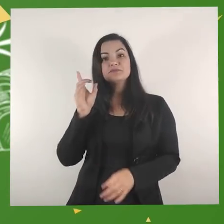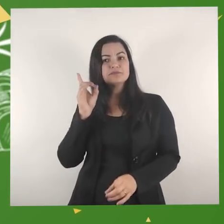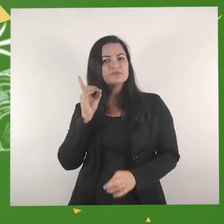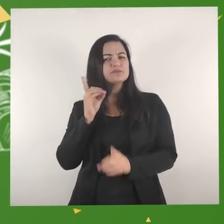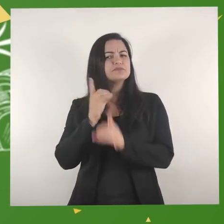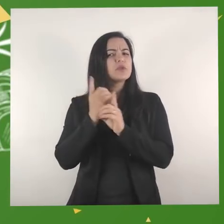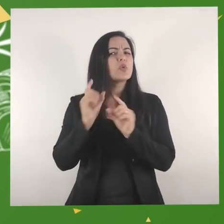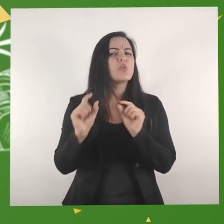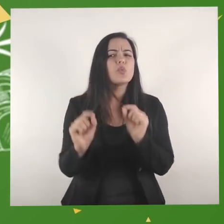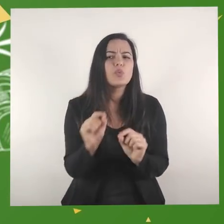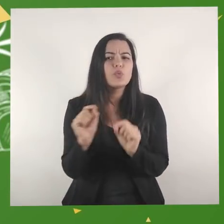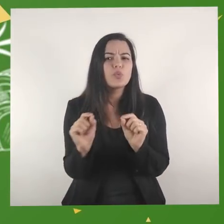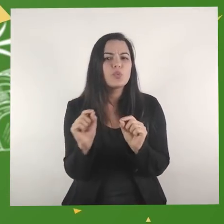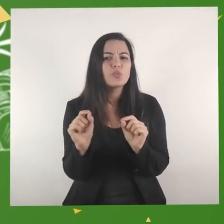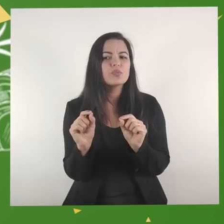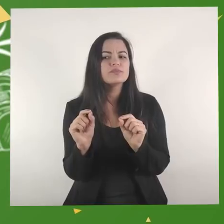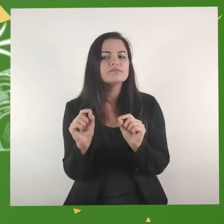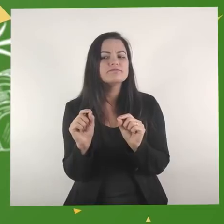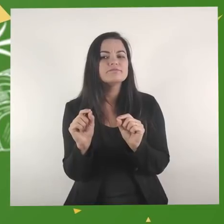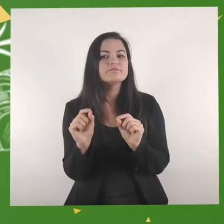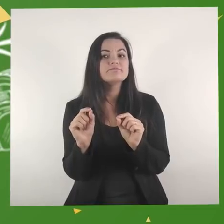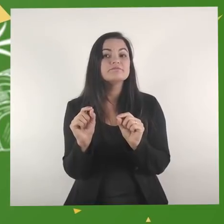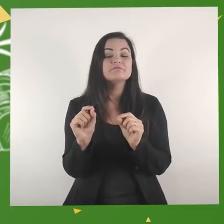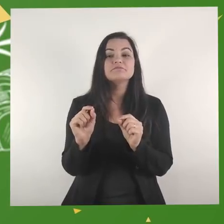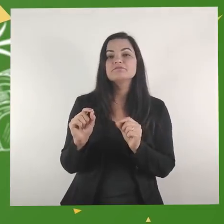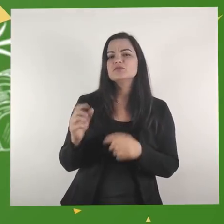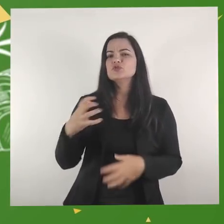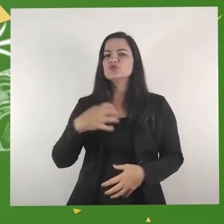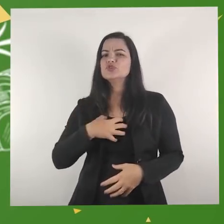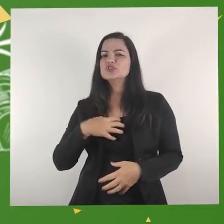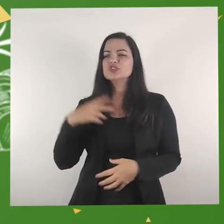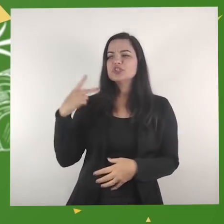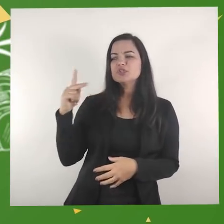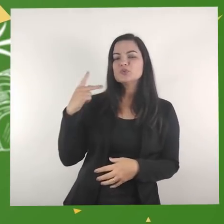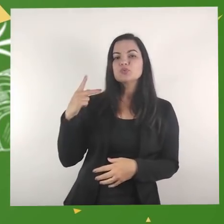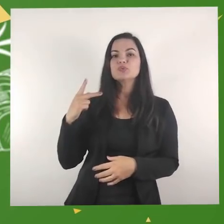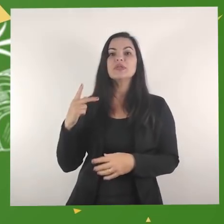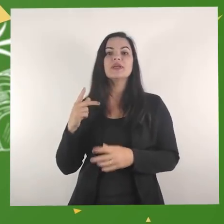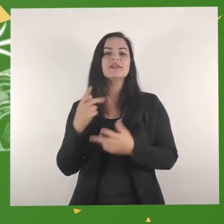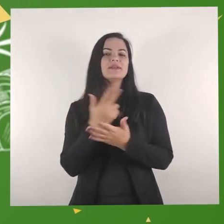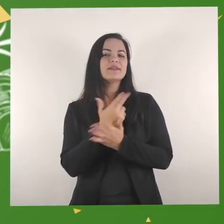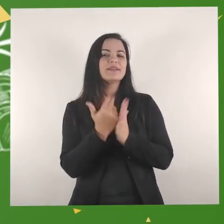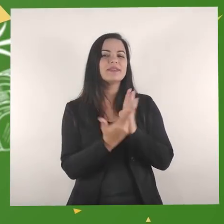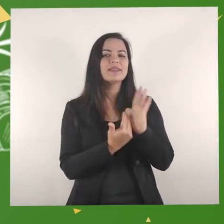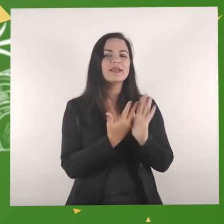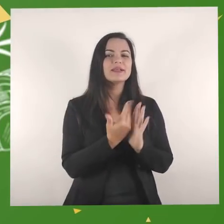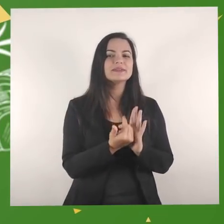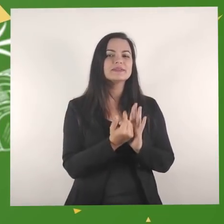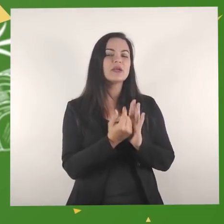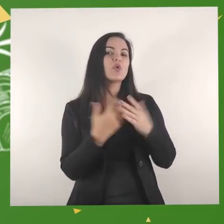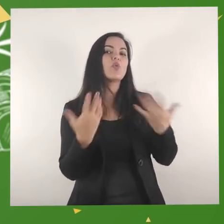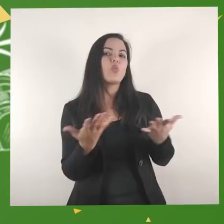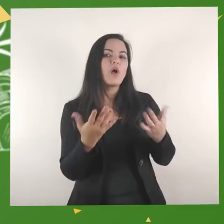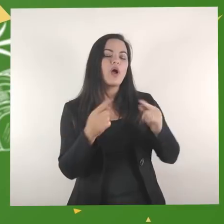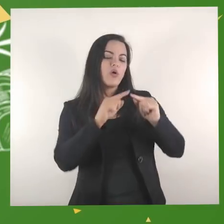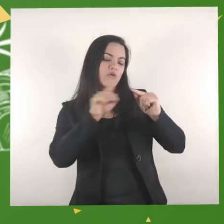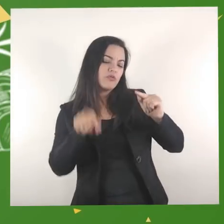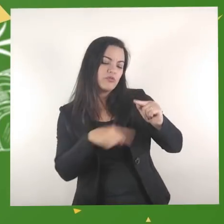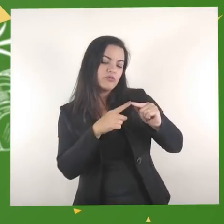e identifique quais são as formas geométricas que estão